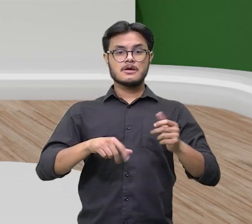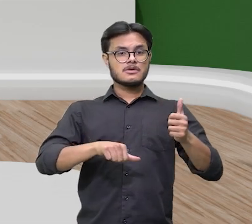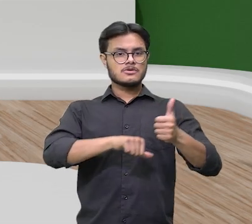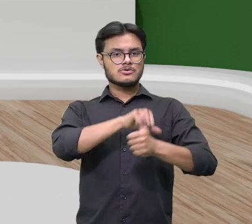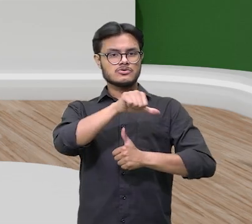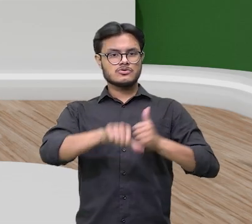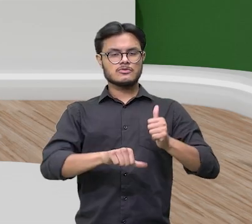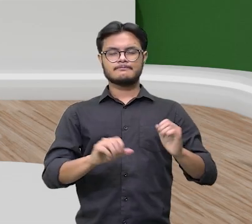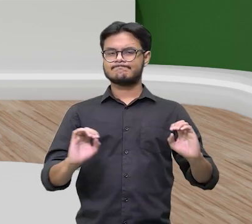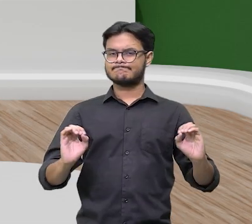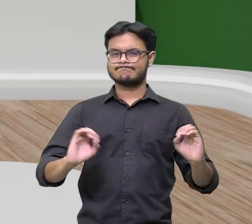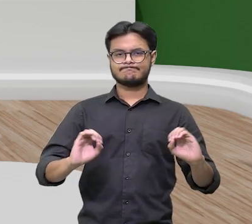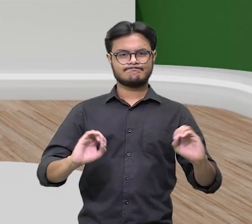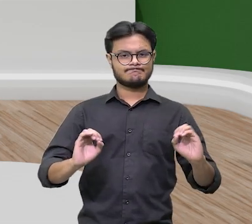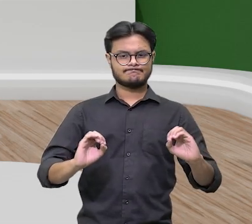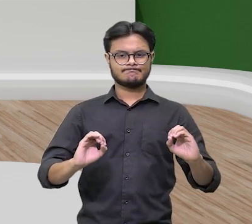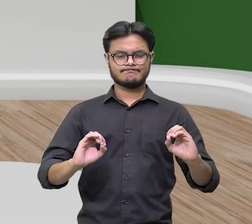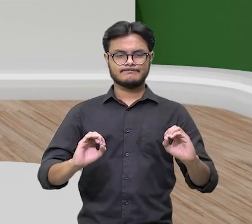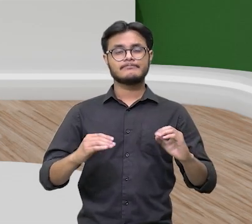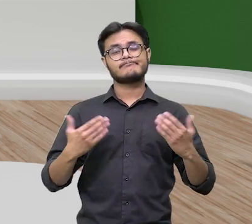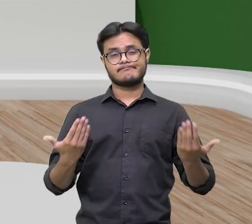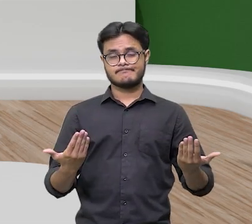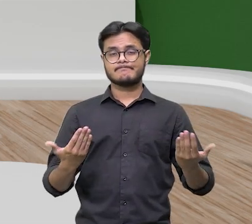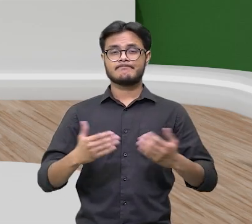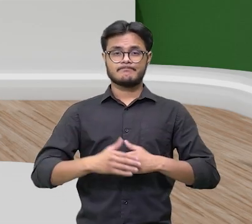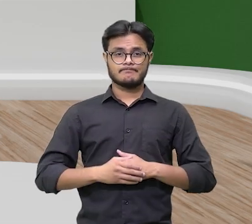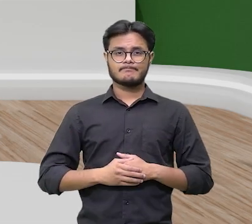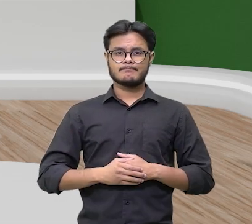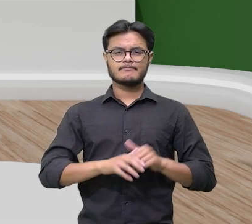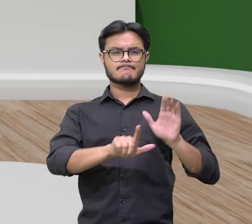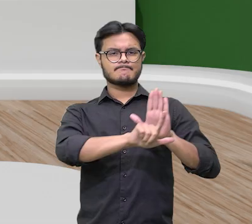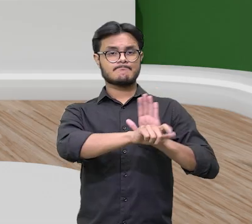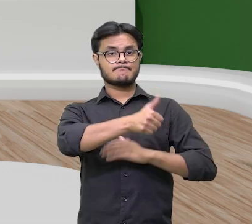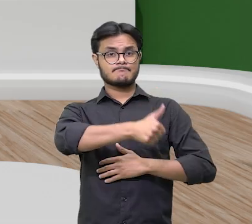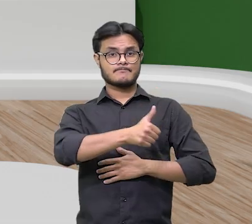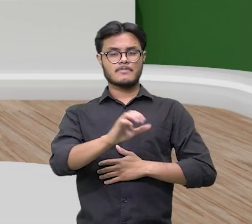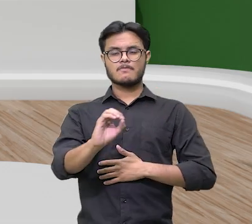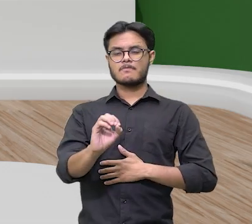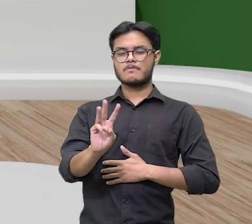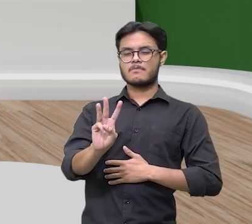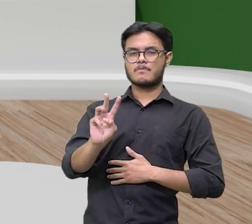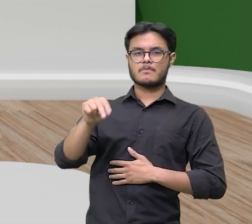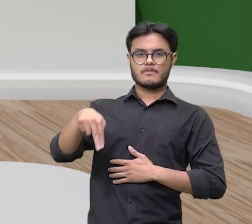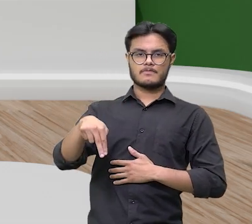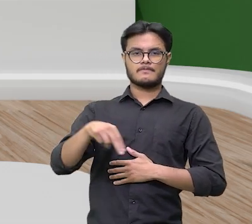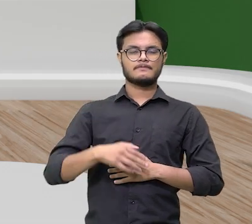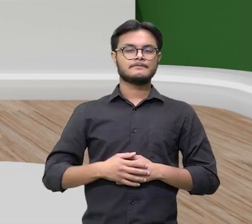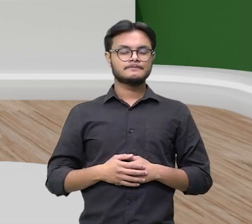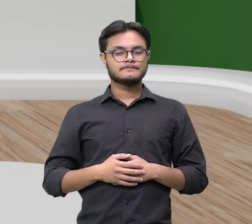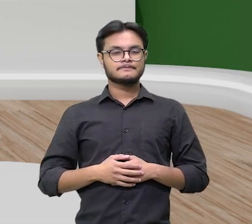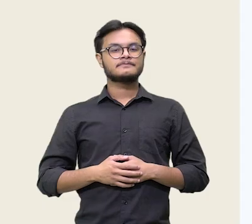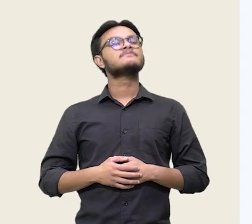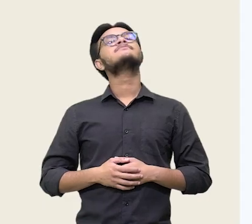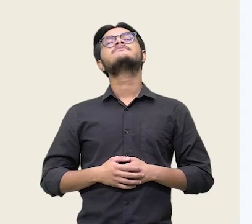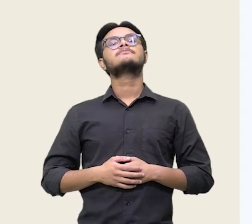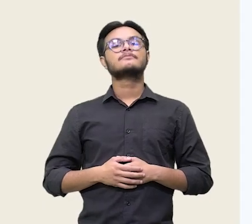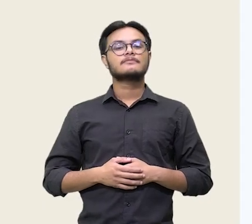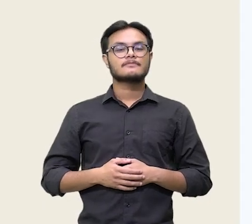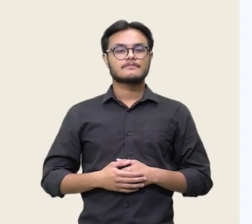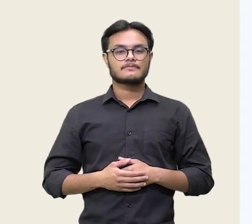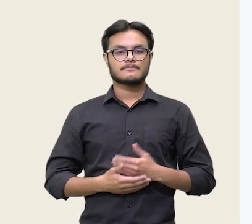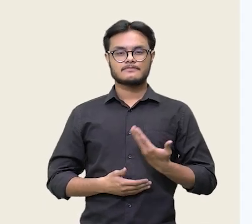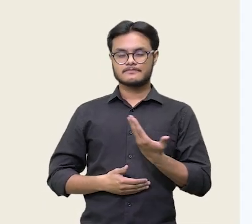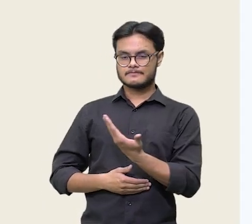muda. Então isso aí é um resistor ôhmico, portanto vale a primeira lei de Ohm, que é U igual a R vezes I. Agora vamos falar da associação